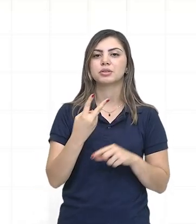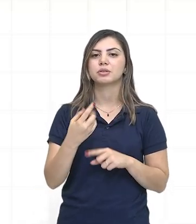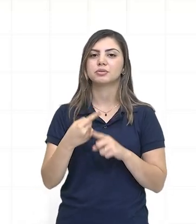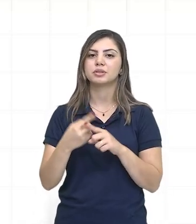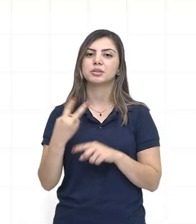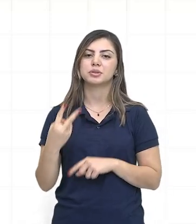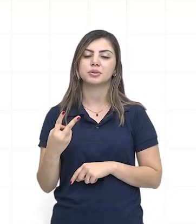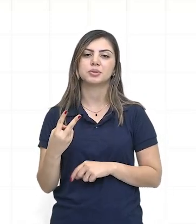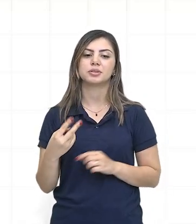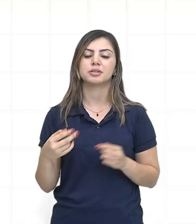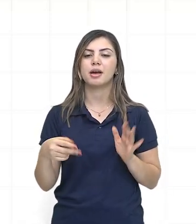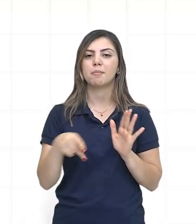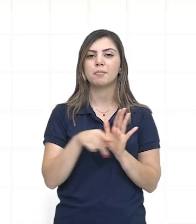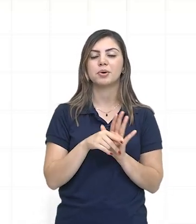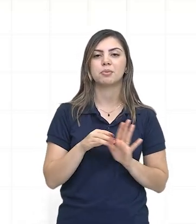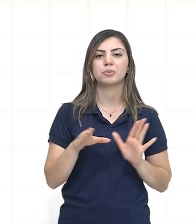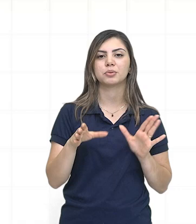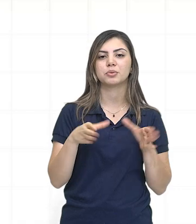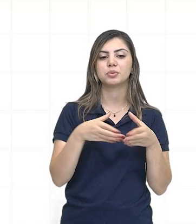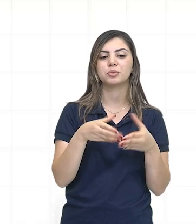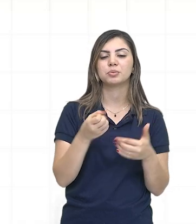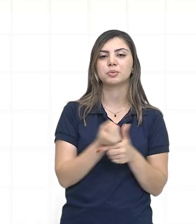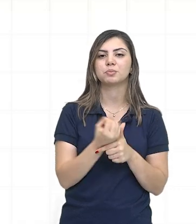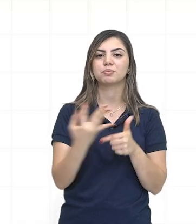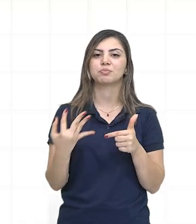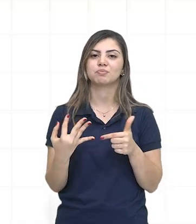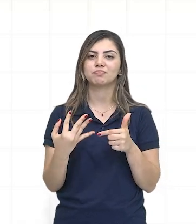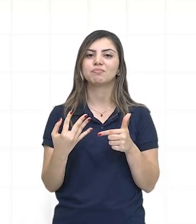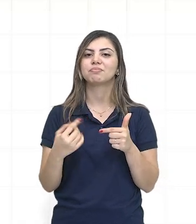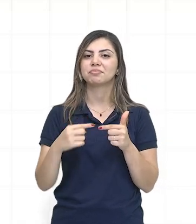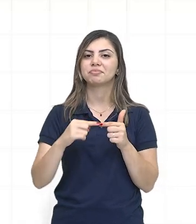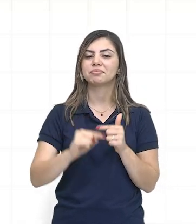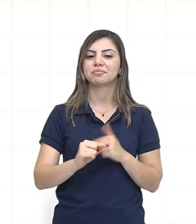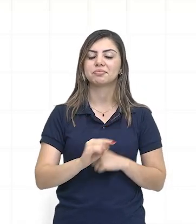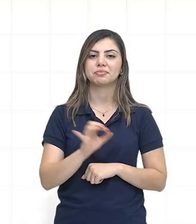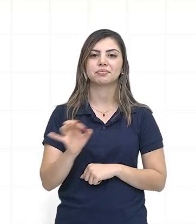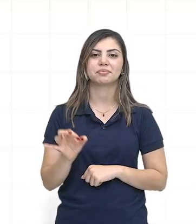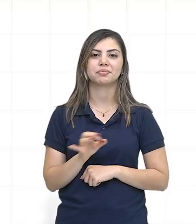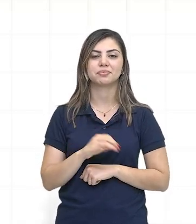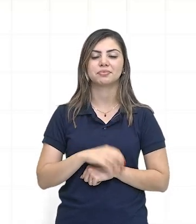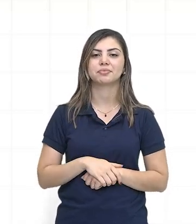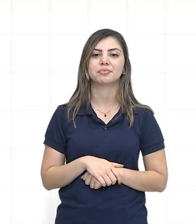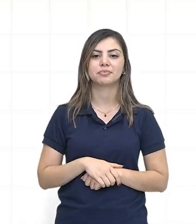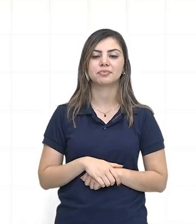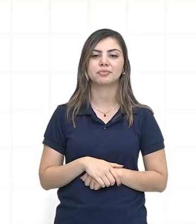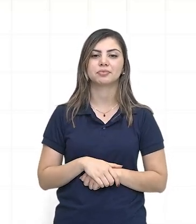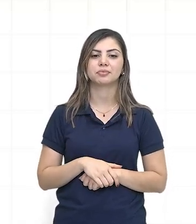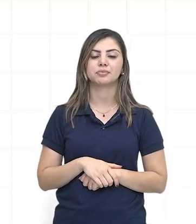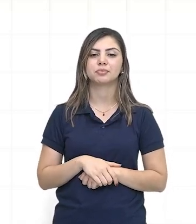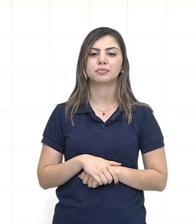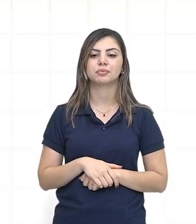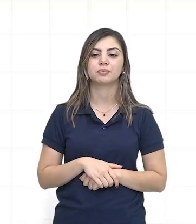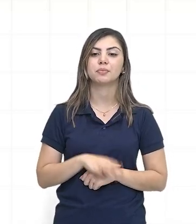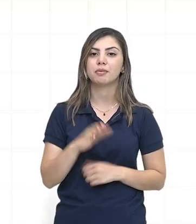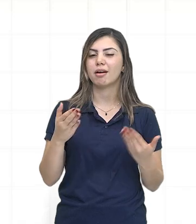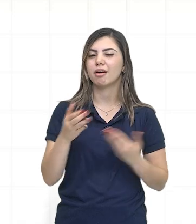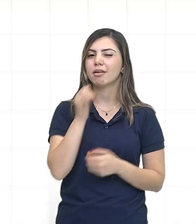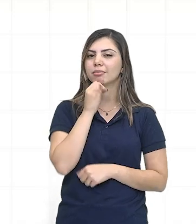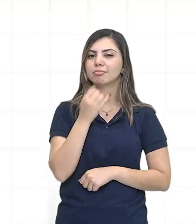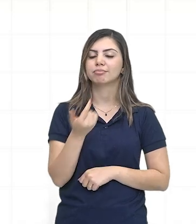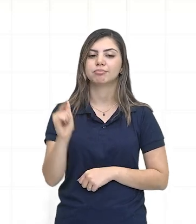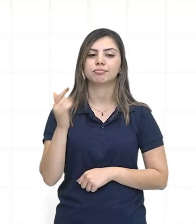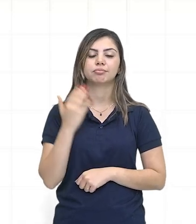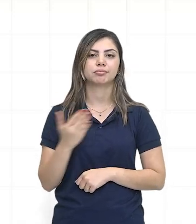decomposta em números primos, sendo 2 vezes 2 vezes 2. Vejam outro